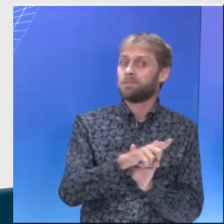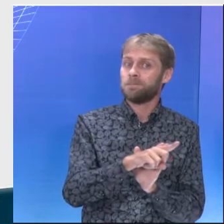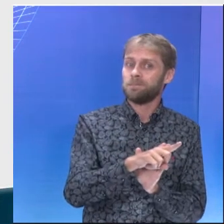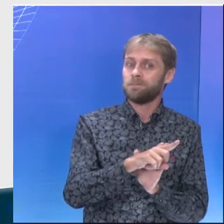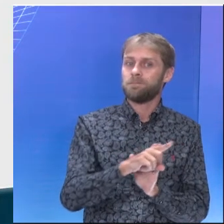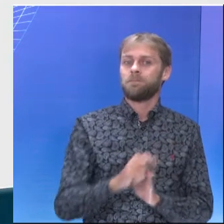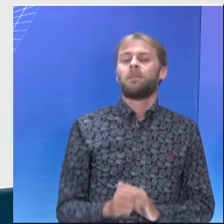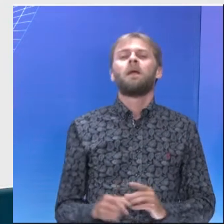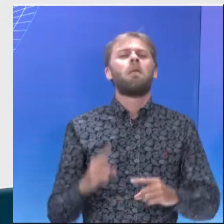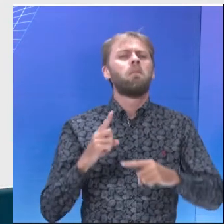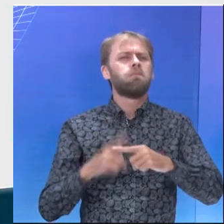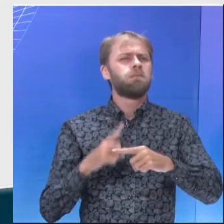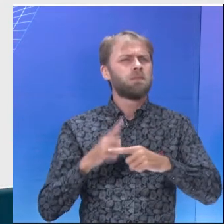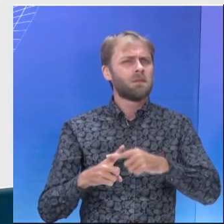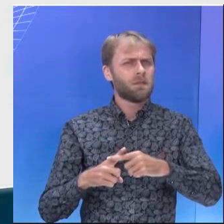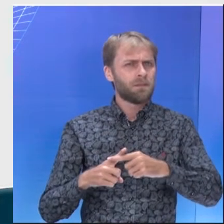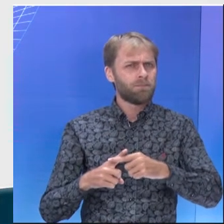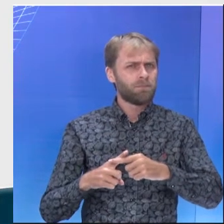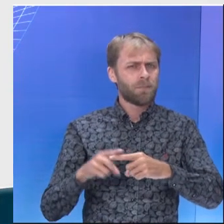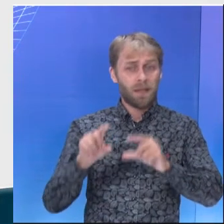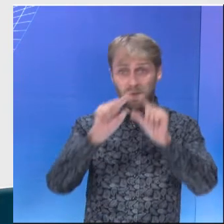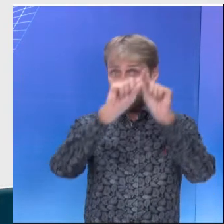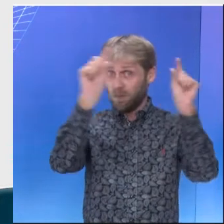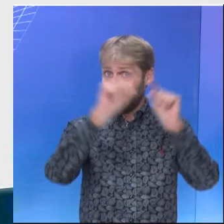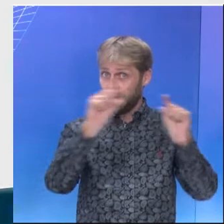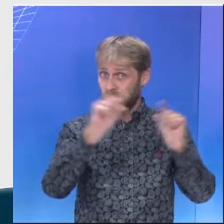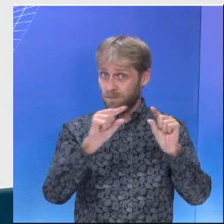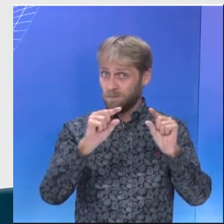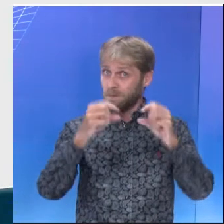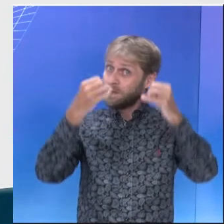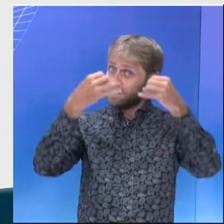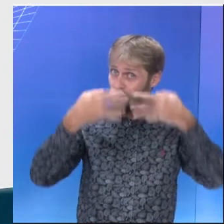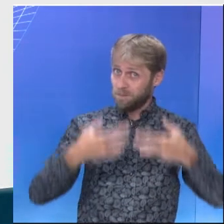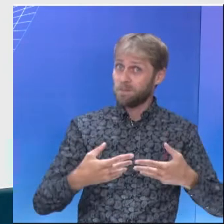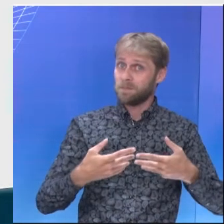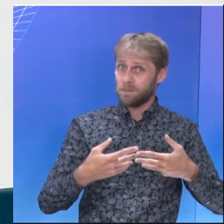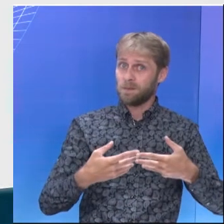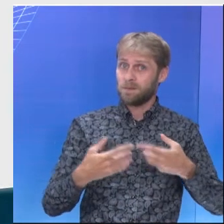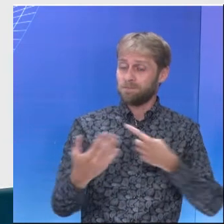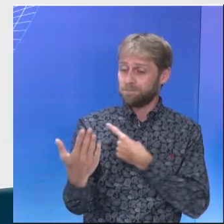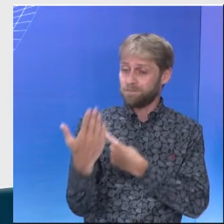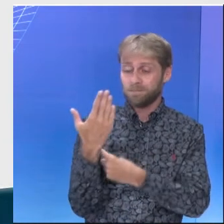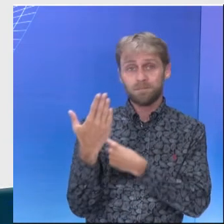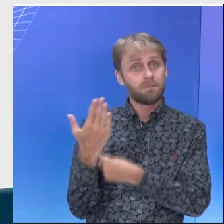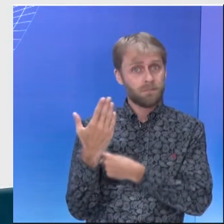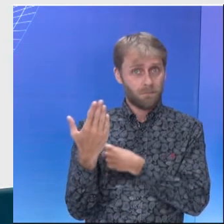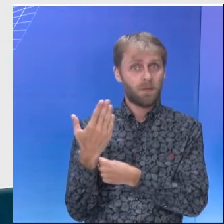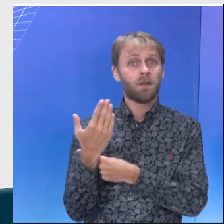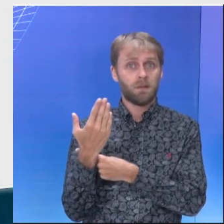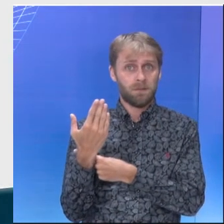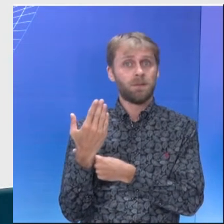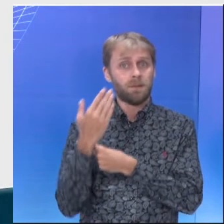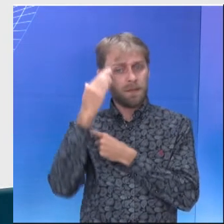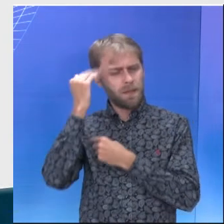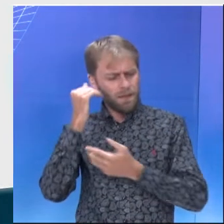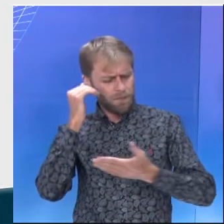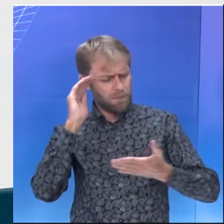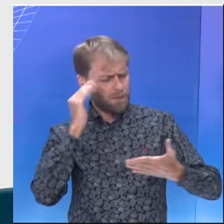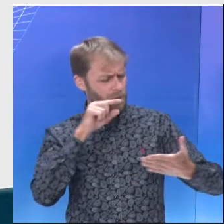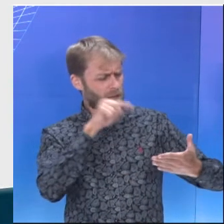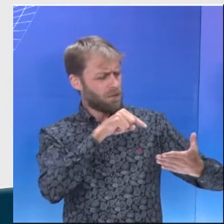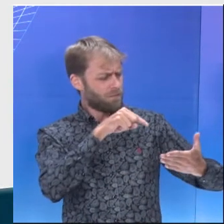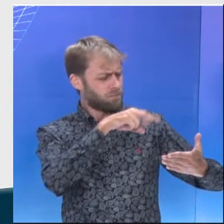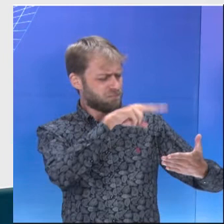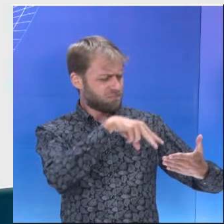Por quê? Porque o enunciado, ele vai me ajudar a saber o que o texto